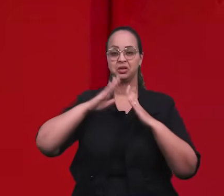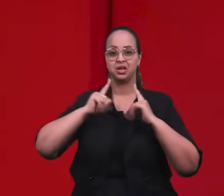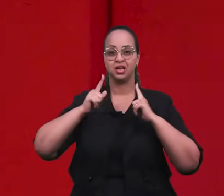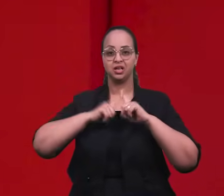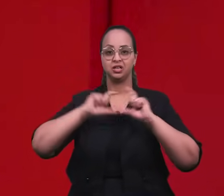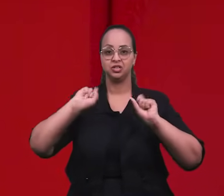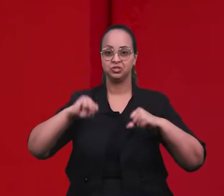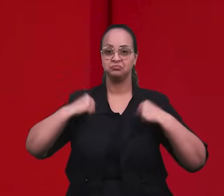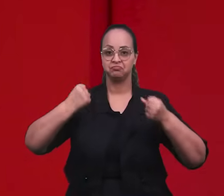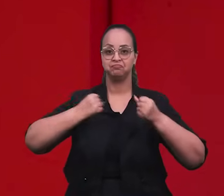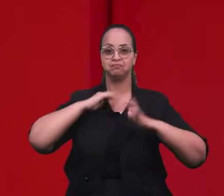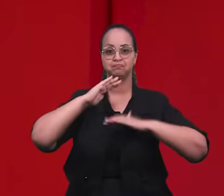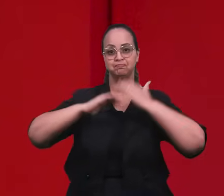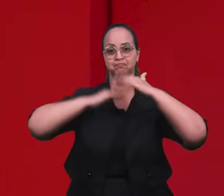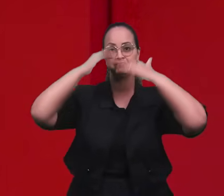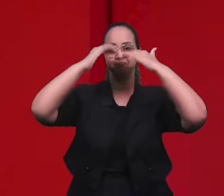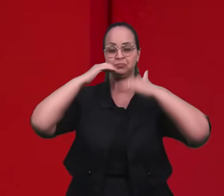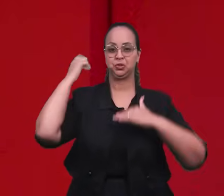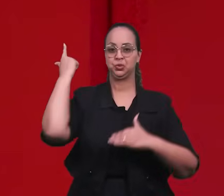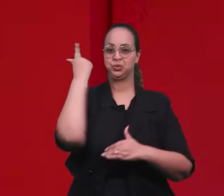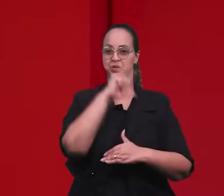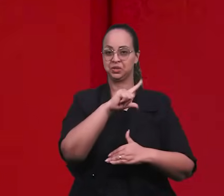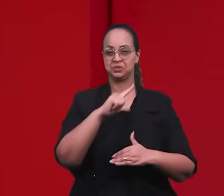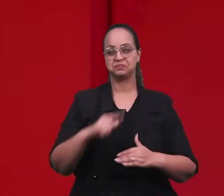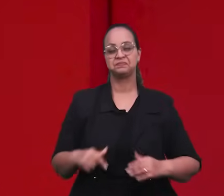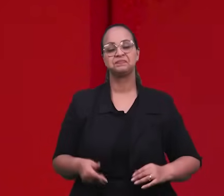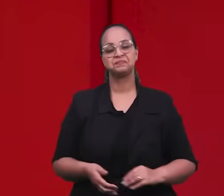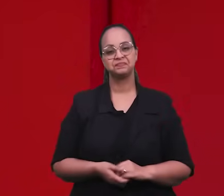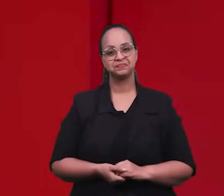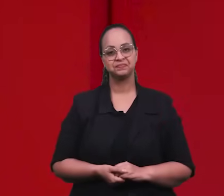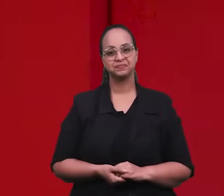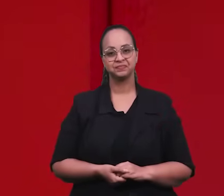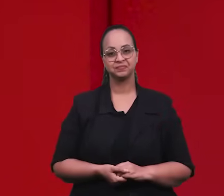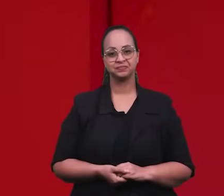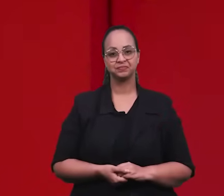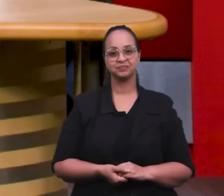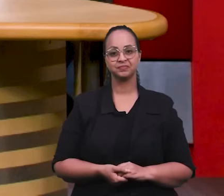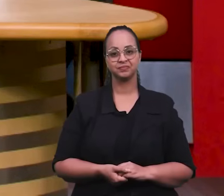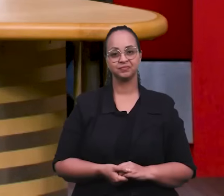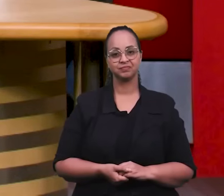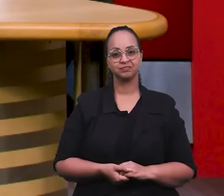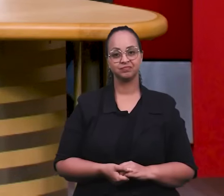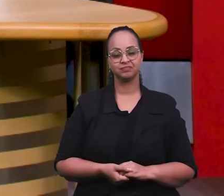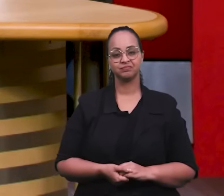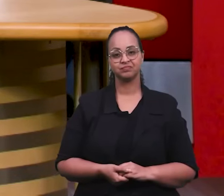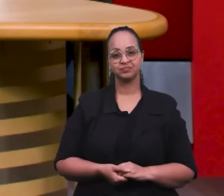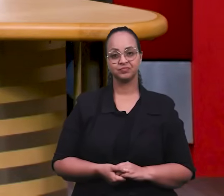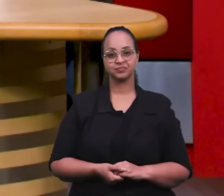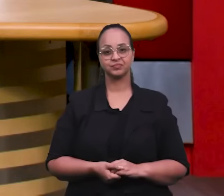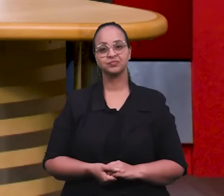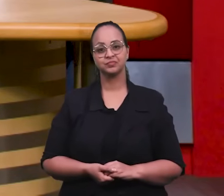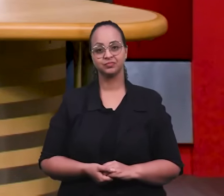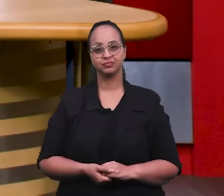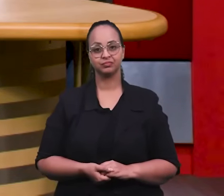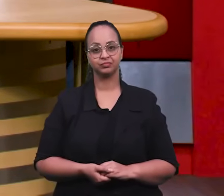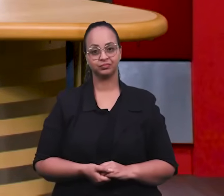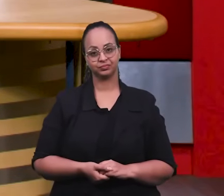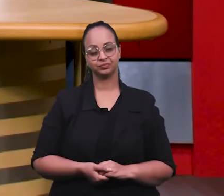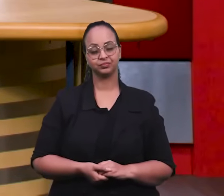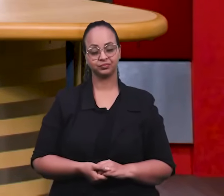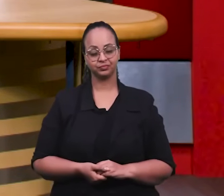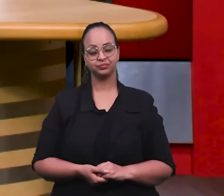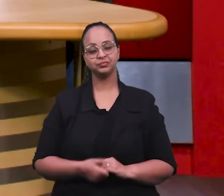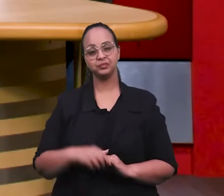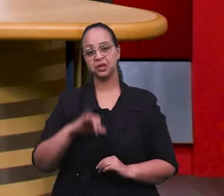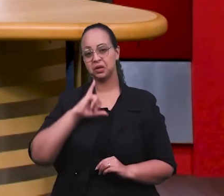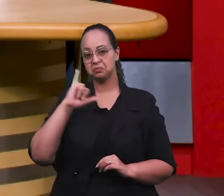seja edificada nesse momento, nessa caminhada rumo à eternidade do Senhor. É importante, é uma palavra que eu